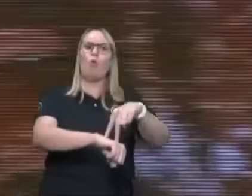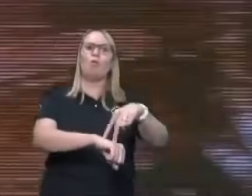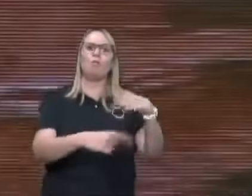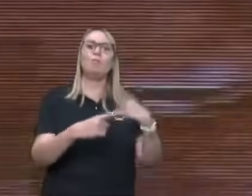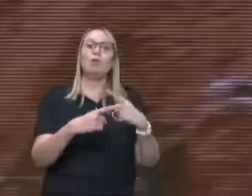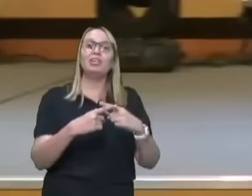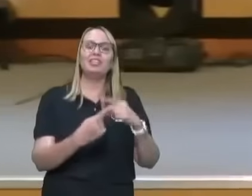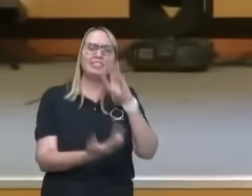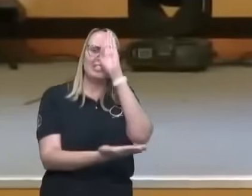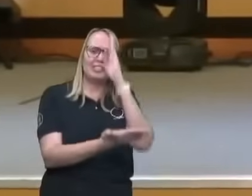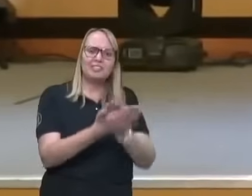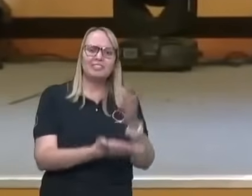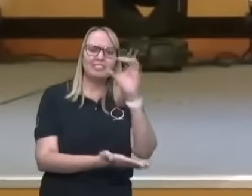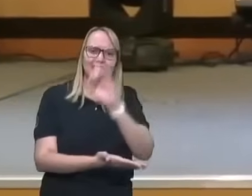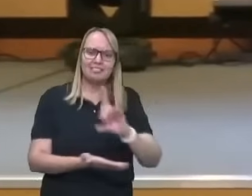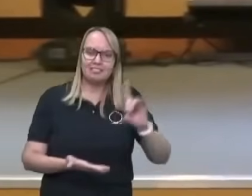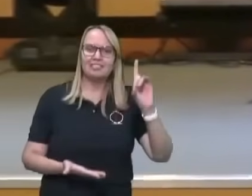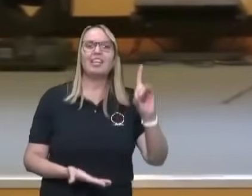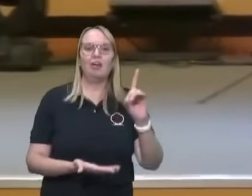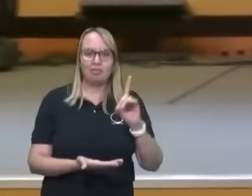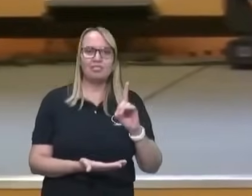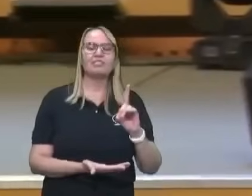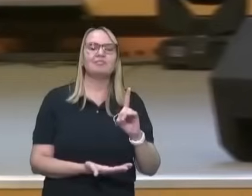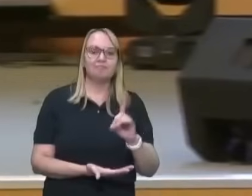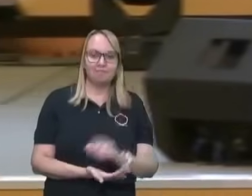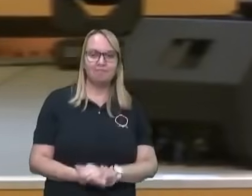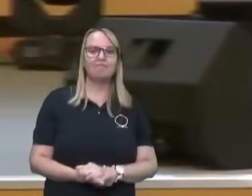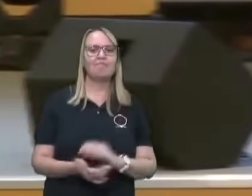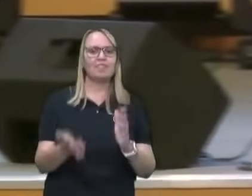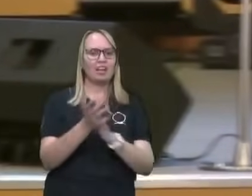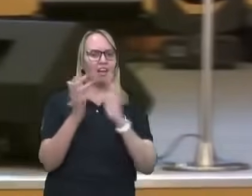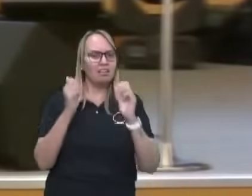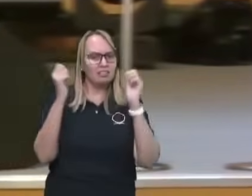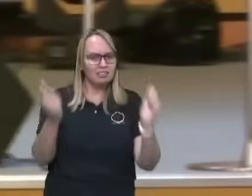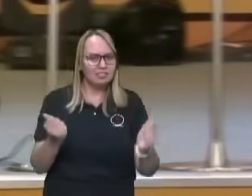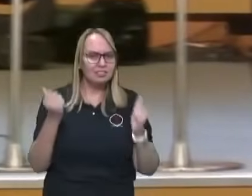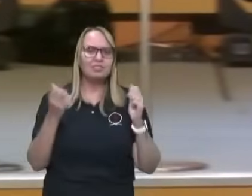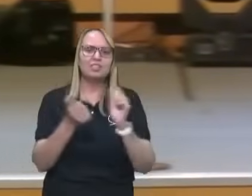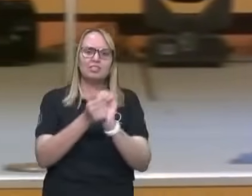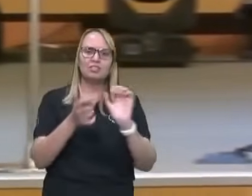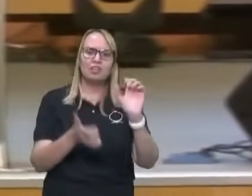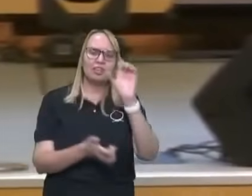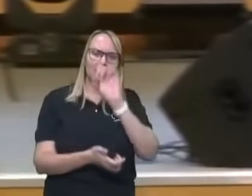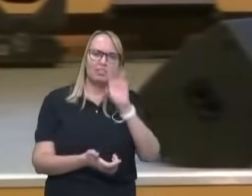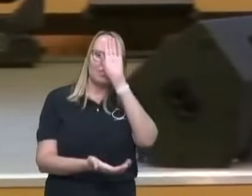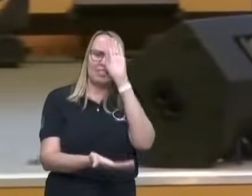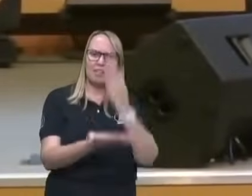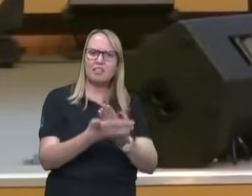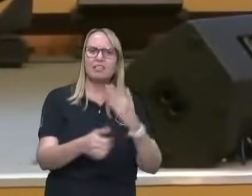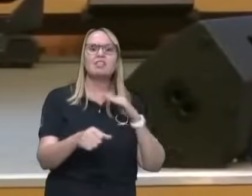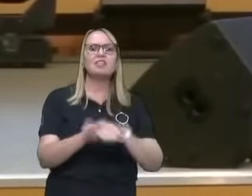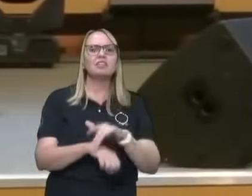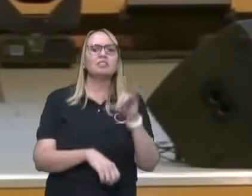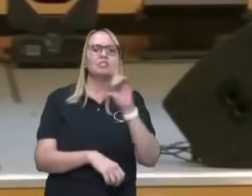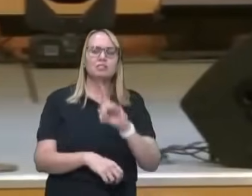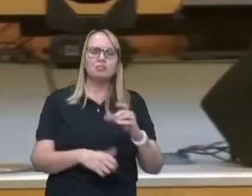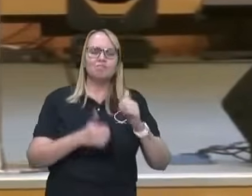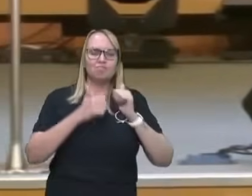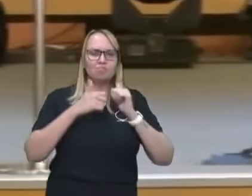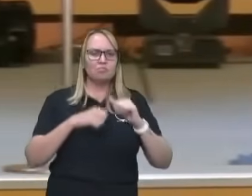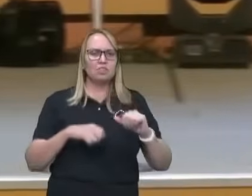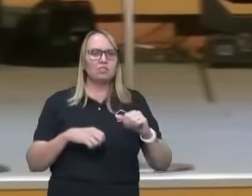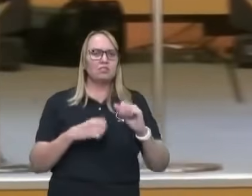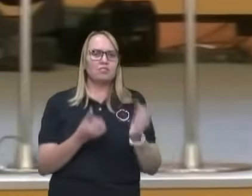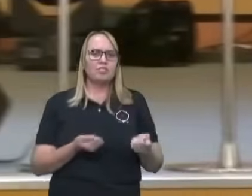confia em Deus. Oh, aleluia. Oh, glória a Deus. Eu creio que essa noite Deus quer confortar.